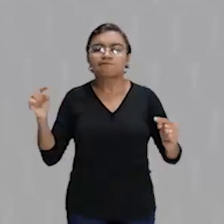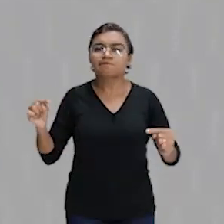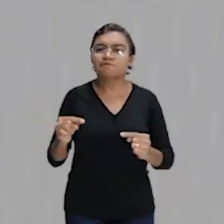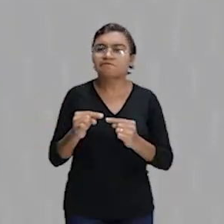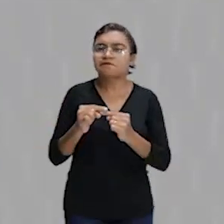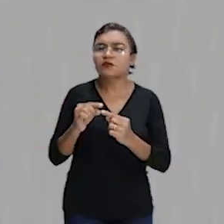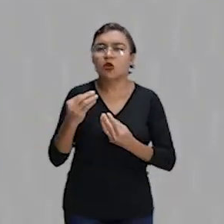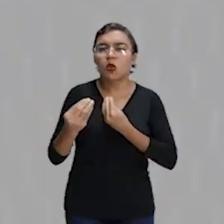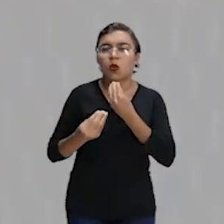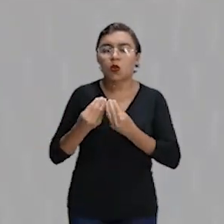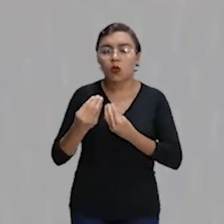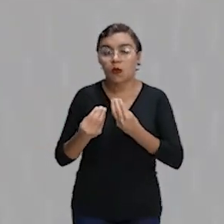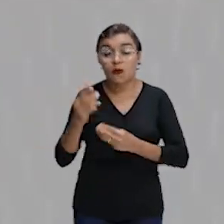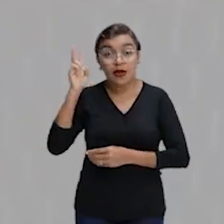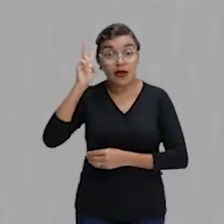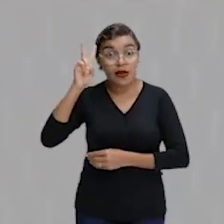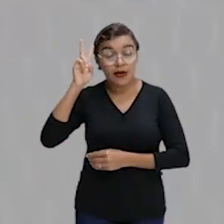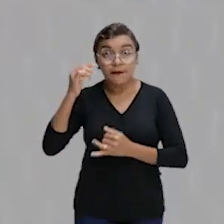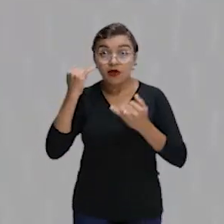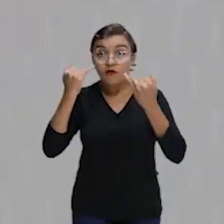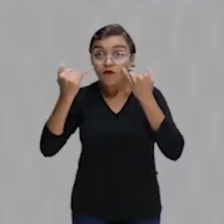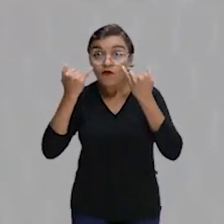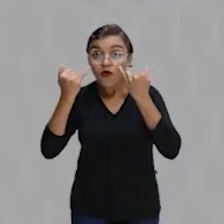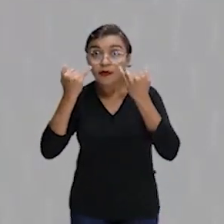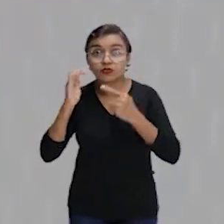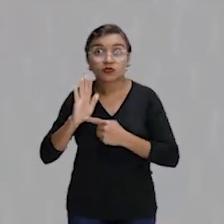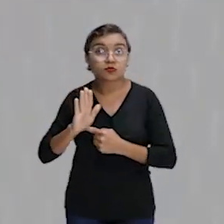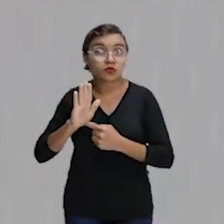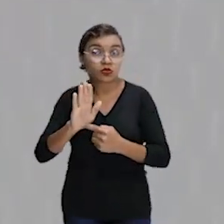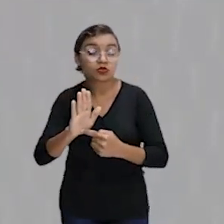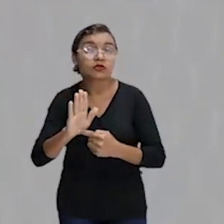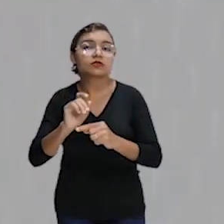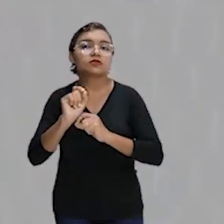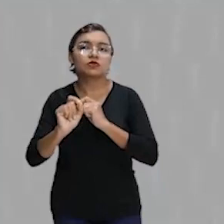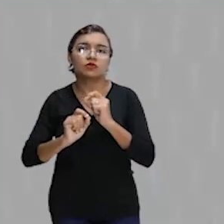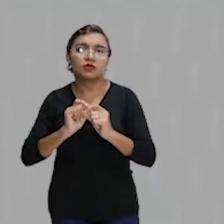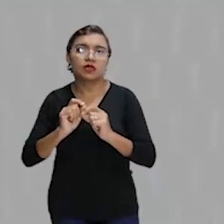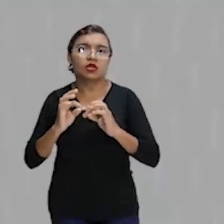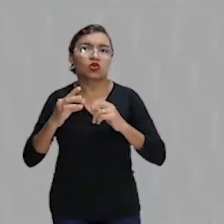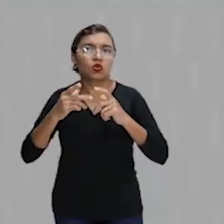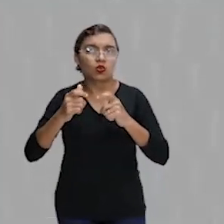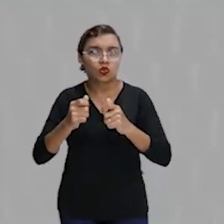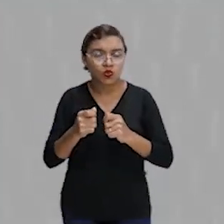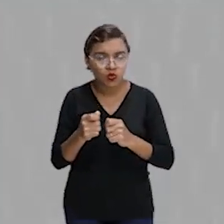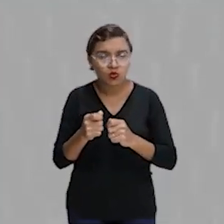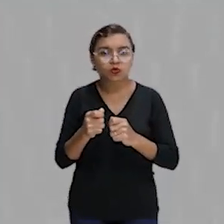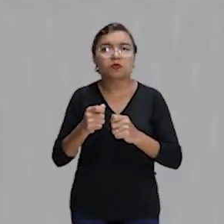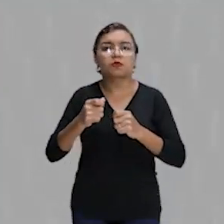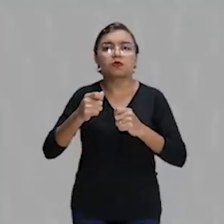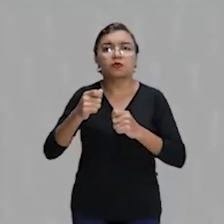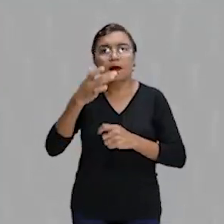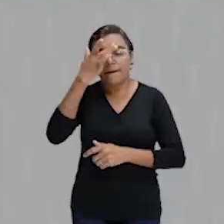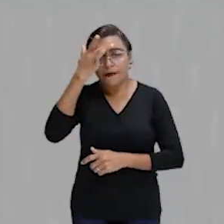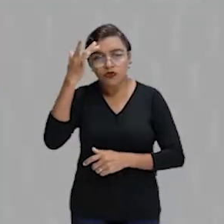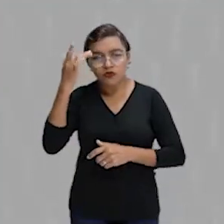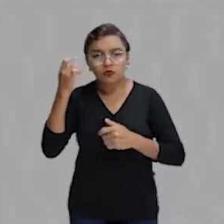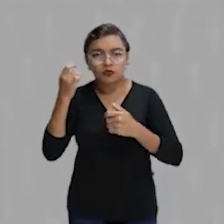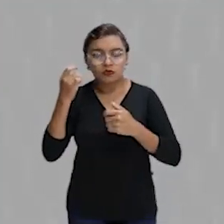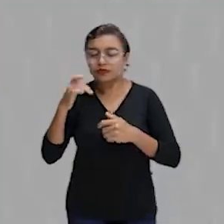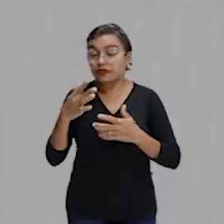que lembrar que todas as informações que são dadas e as que são solicitadas, todo mundo tem que estar numa mesma unidade de